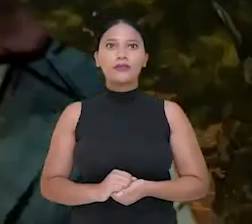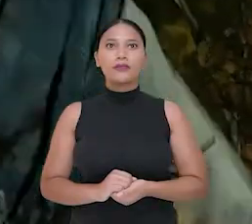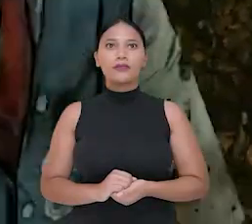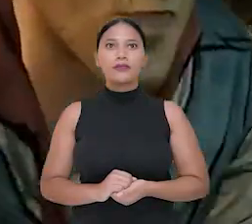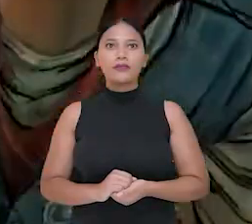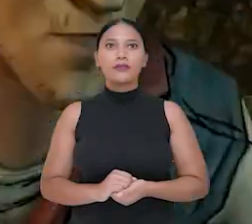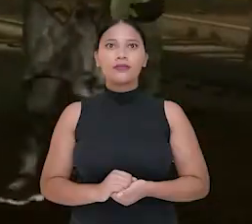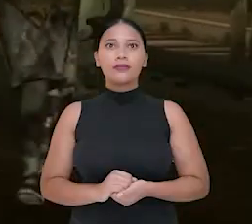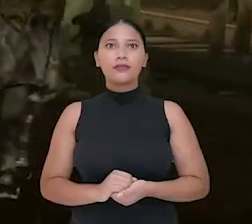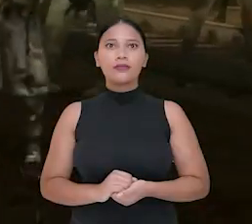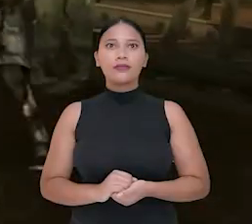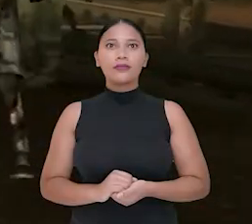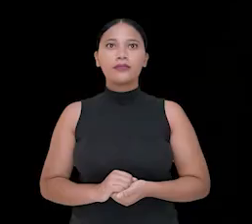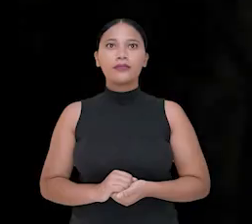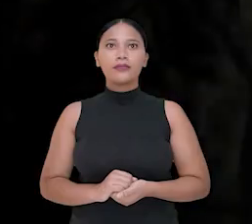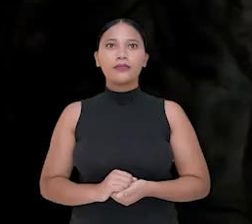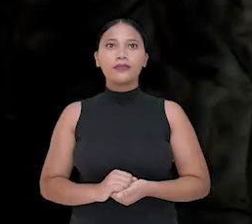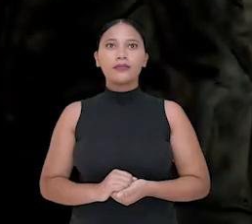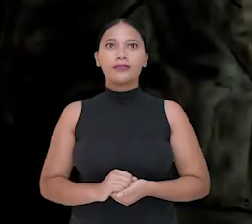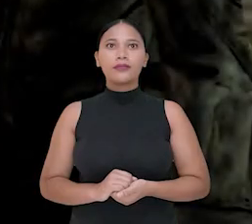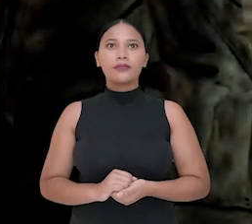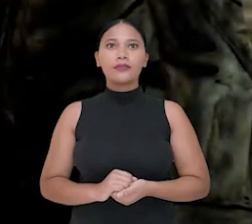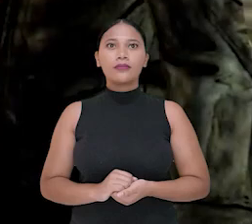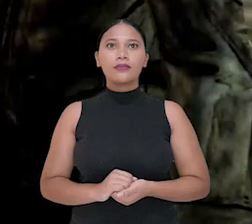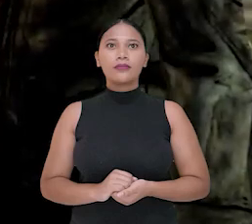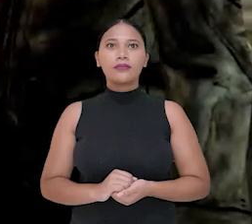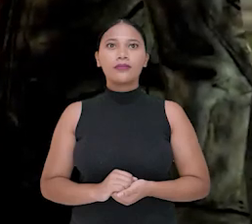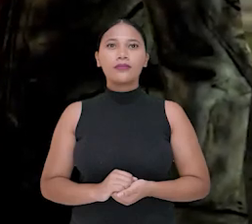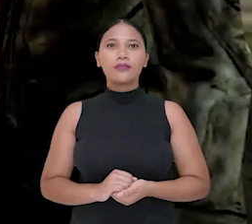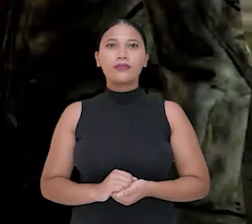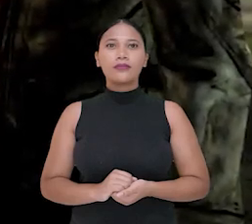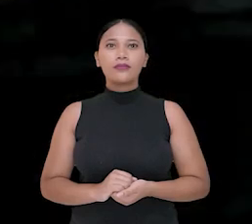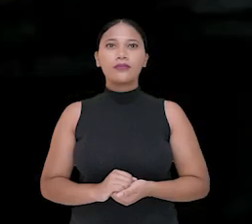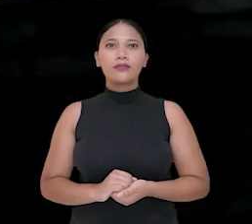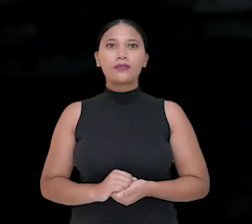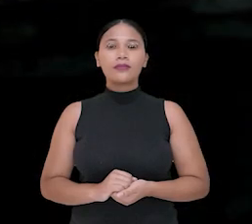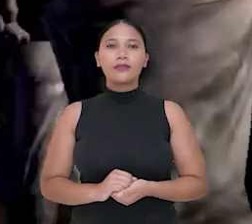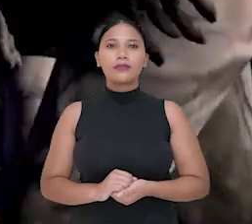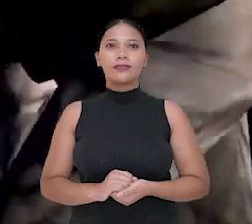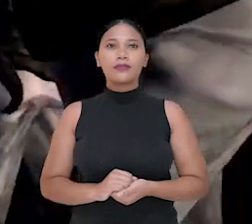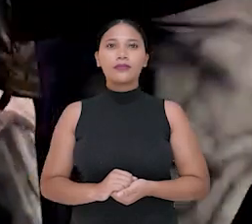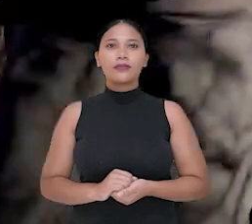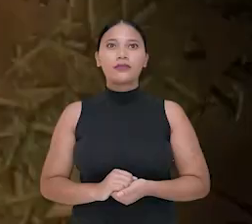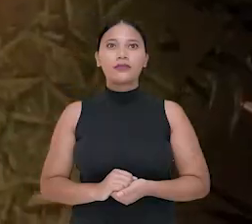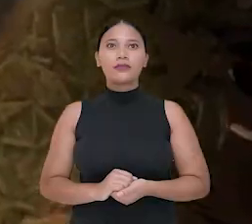We gotta go! It tolls for thee.